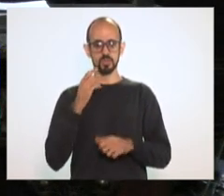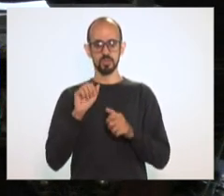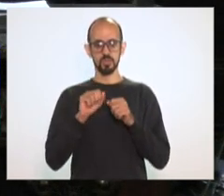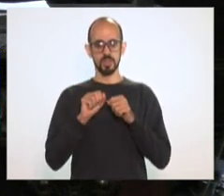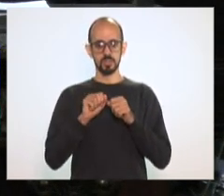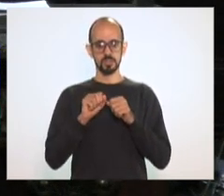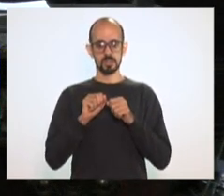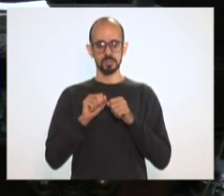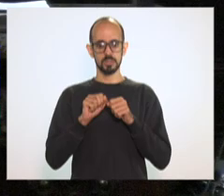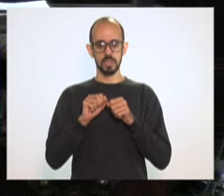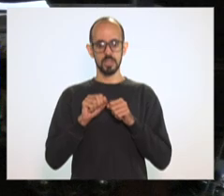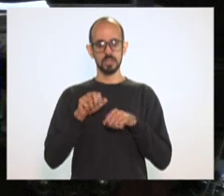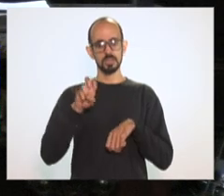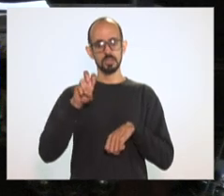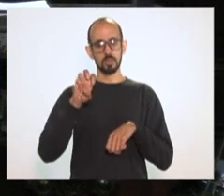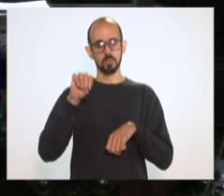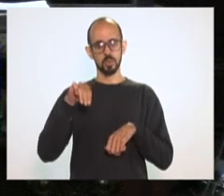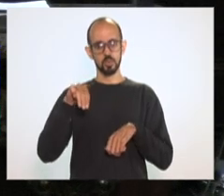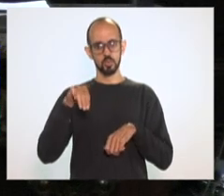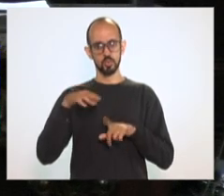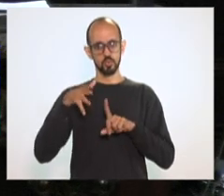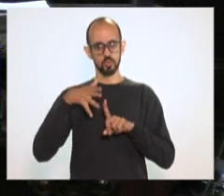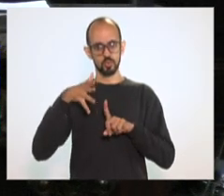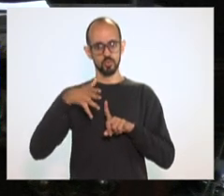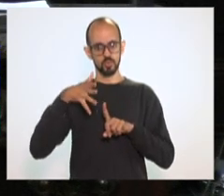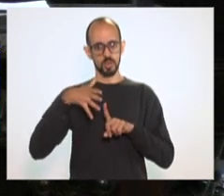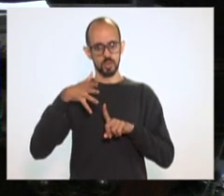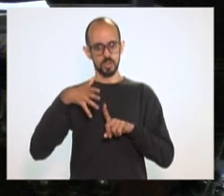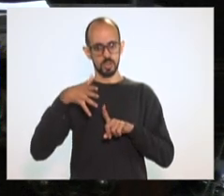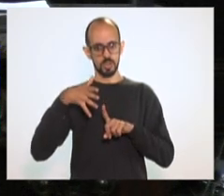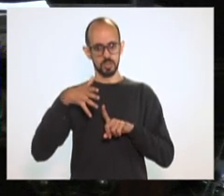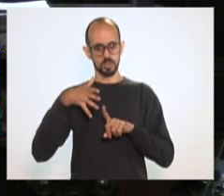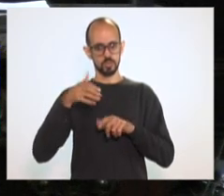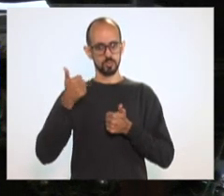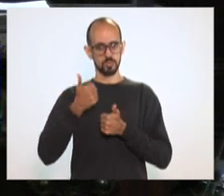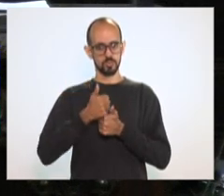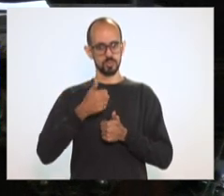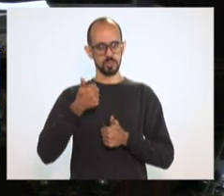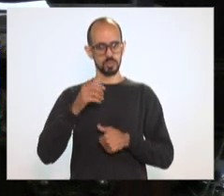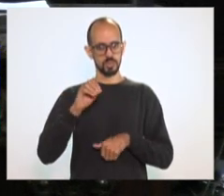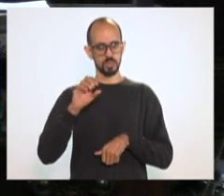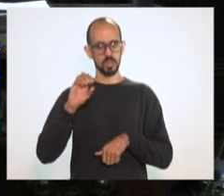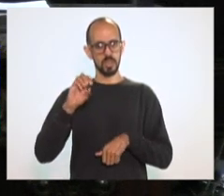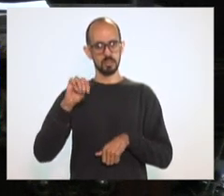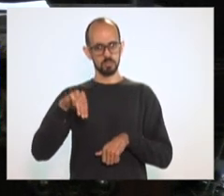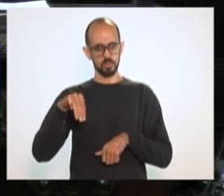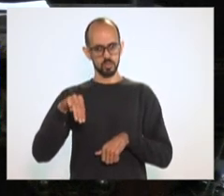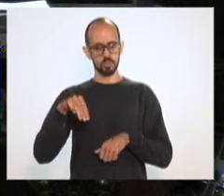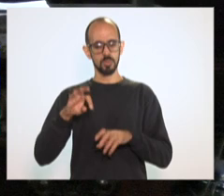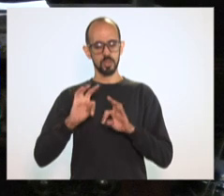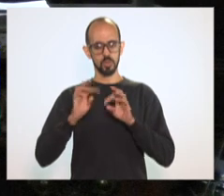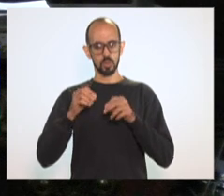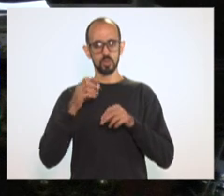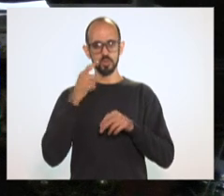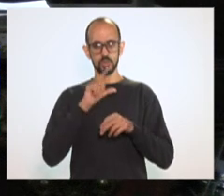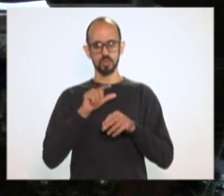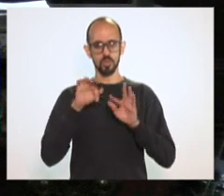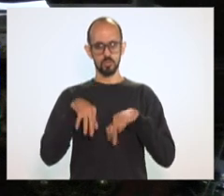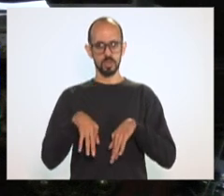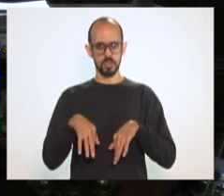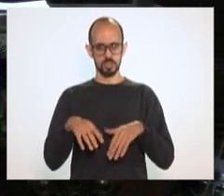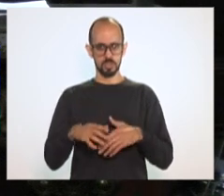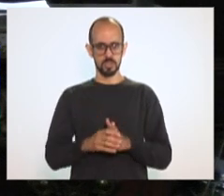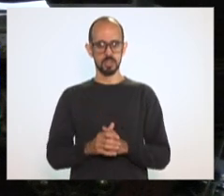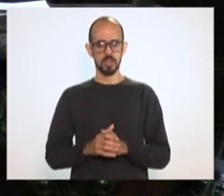uso de 5 minutos de sua fala ao invés de 10 para que todos pudessem se pronunciar ainda nesse